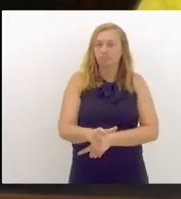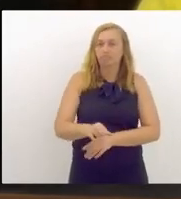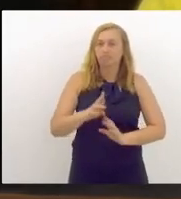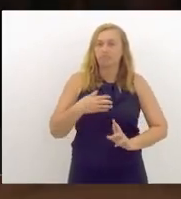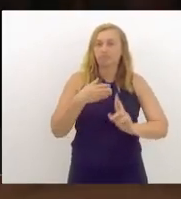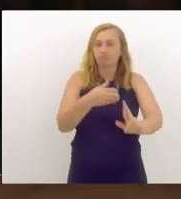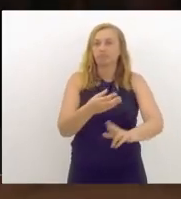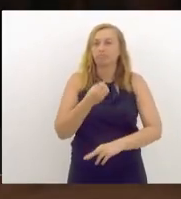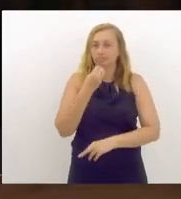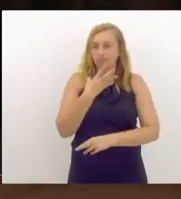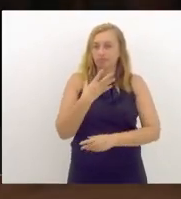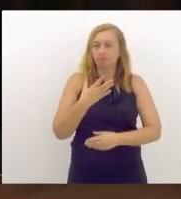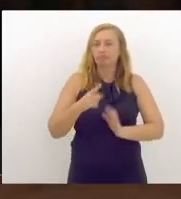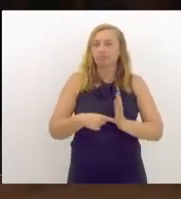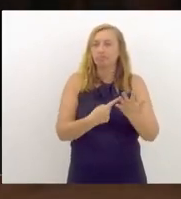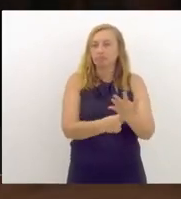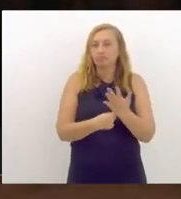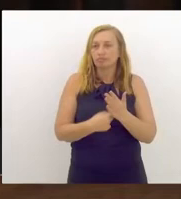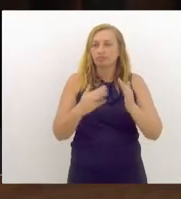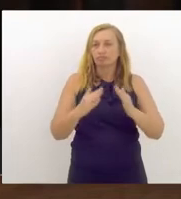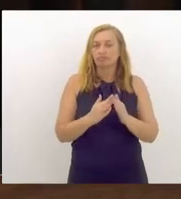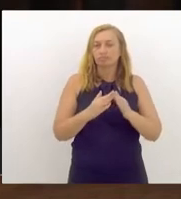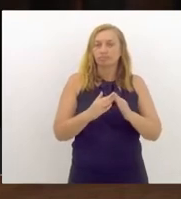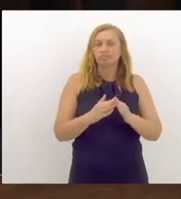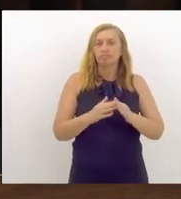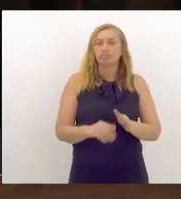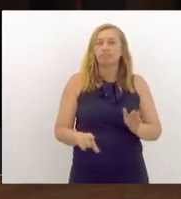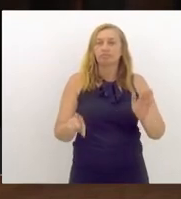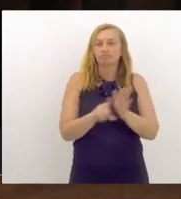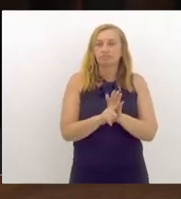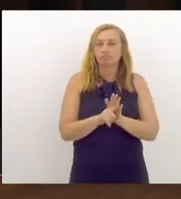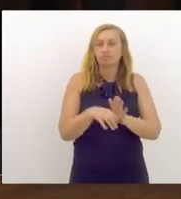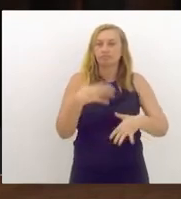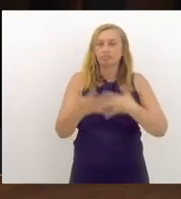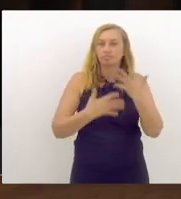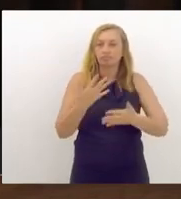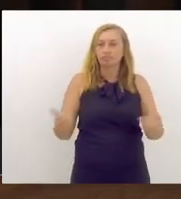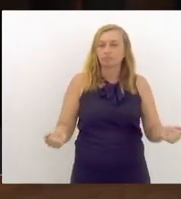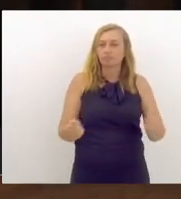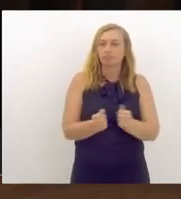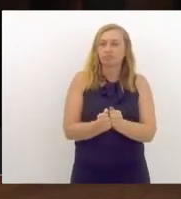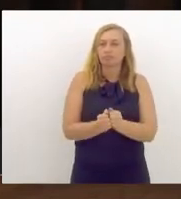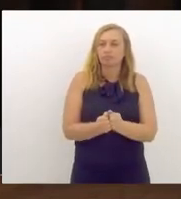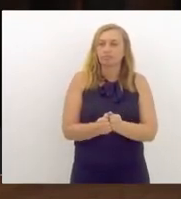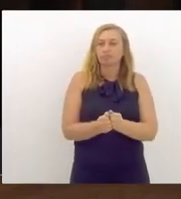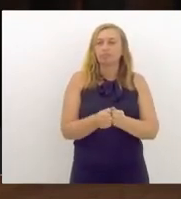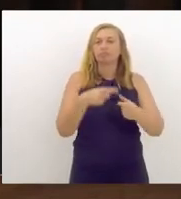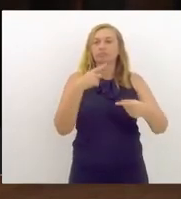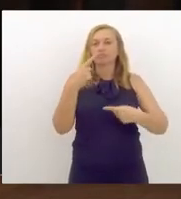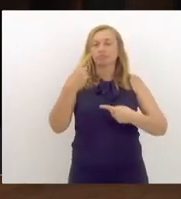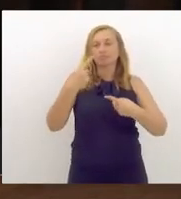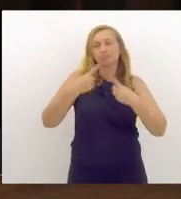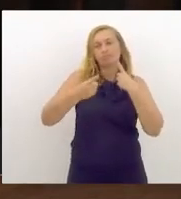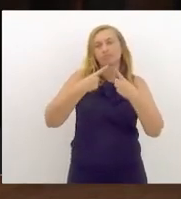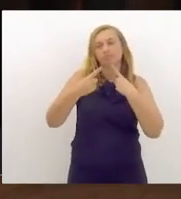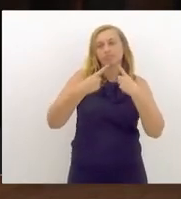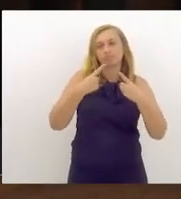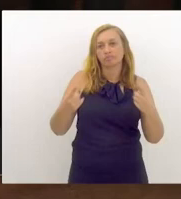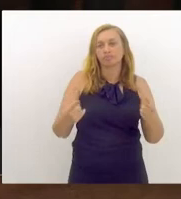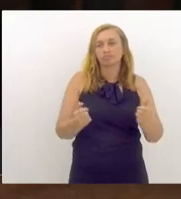representativa e só ajuda que a casa parlamentar É um enorme prazer sempre tá fazendo debate tendo ele como